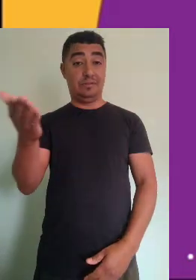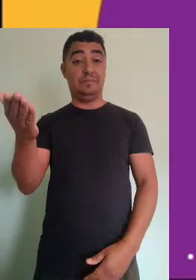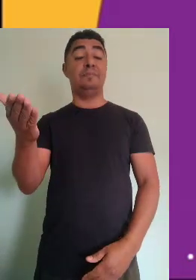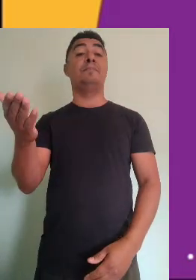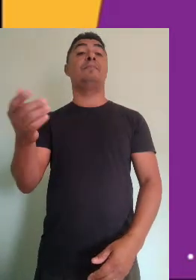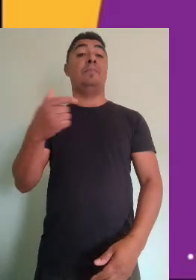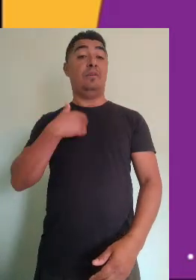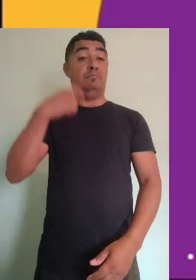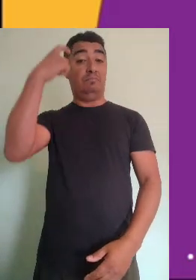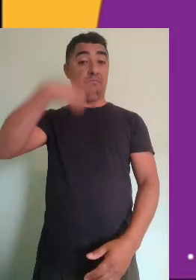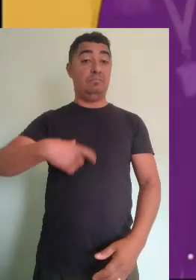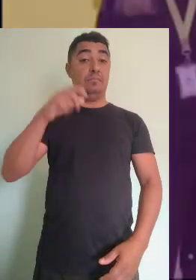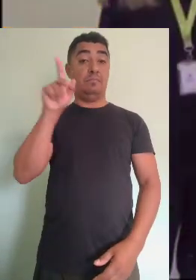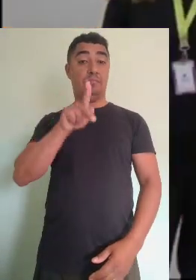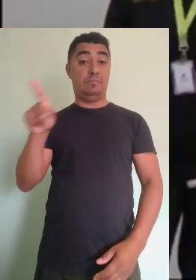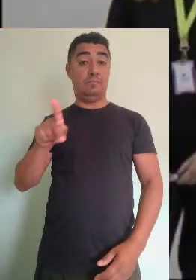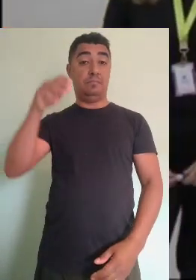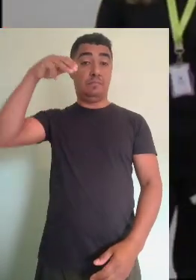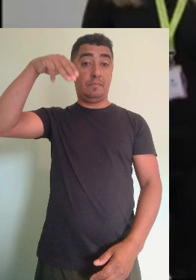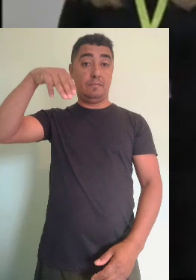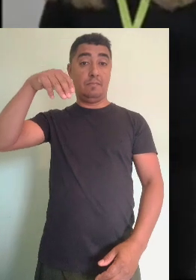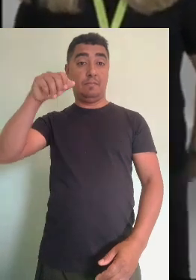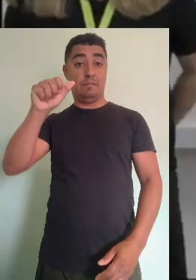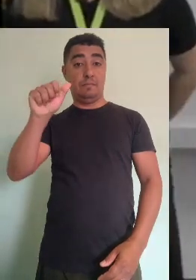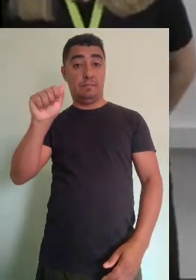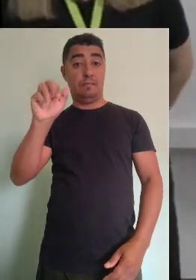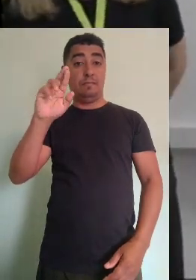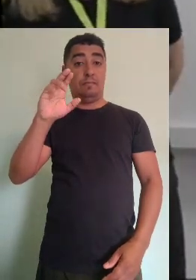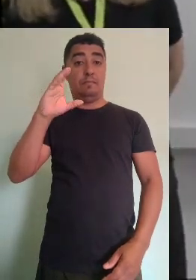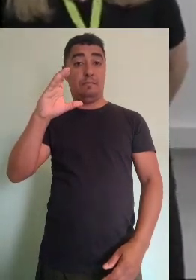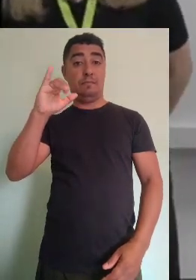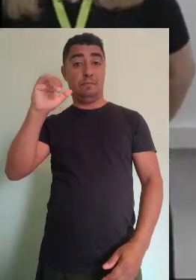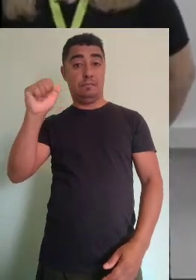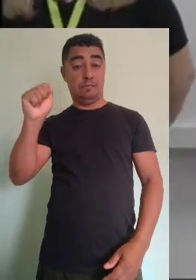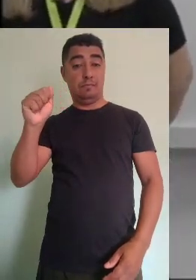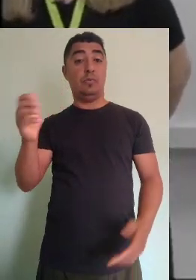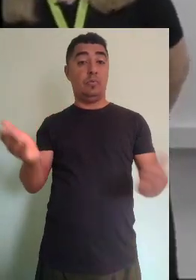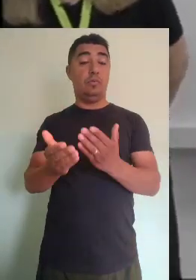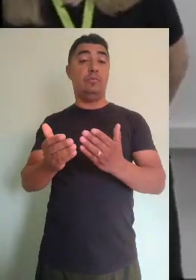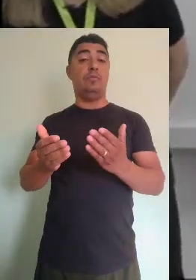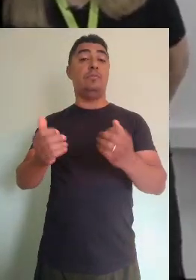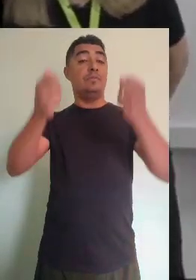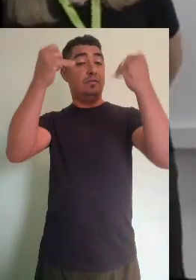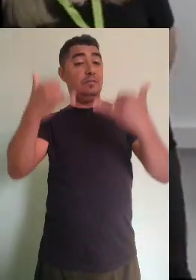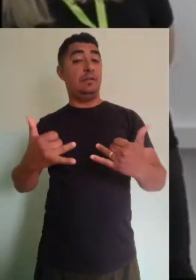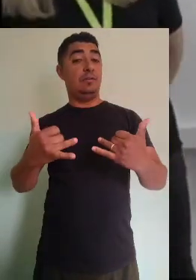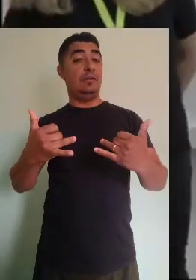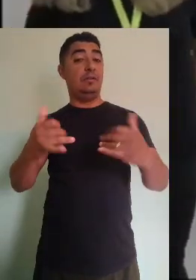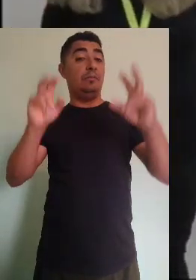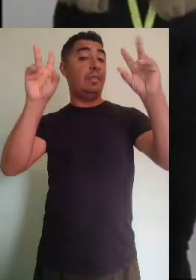bem com vocês? Eu sou a professora Márcia e hoje nós vamos falar sobre a história dos direitos